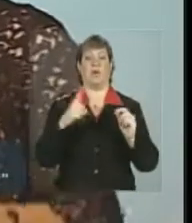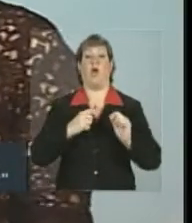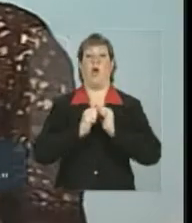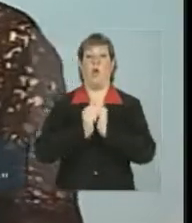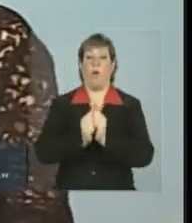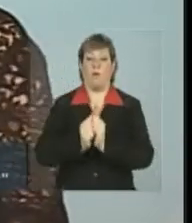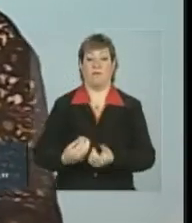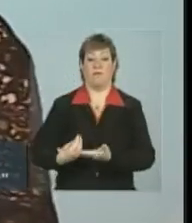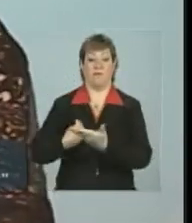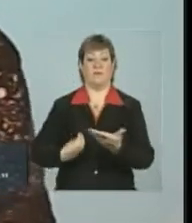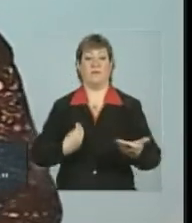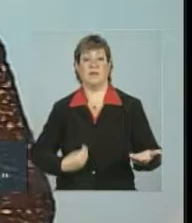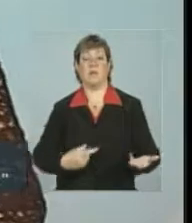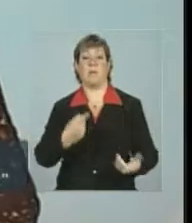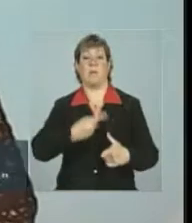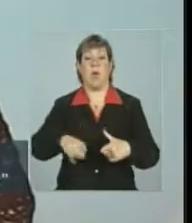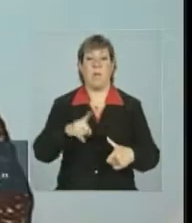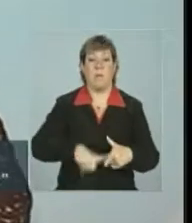convivem com os problemas.